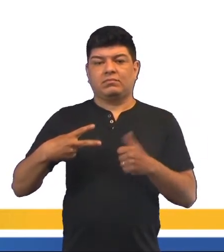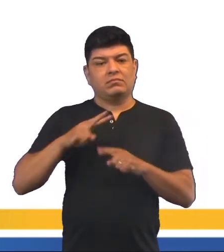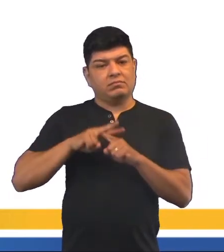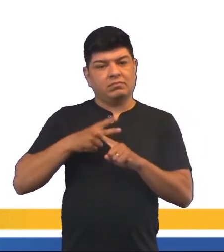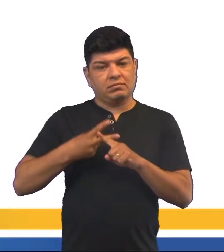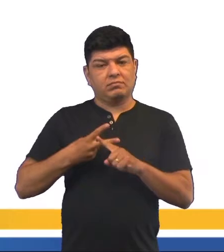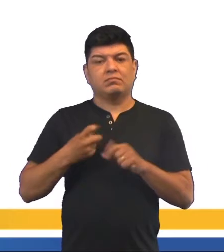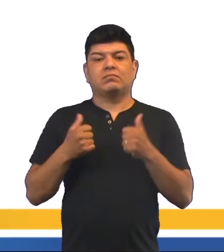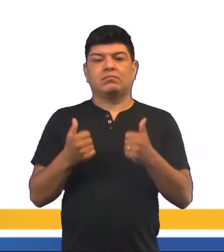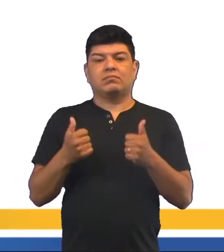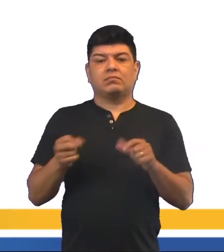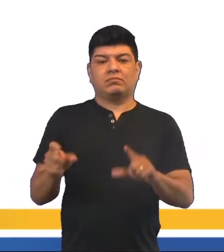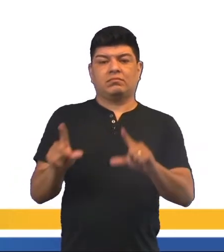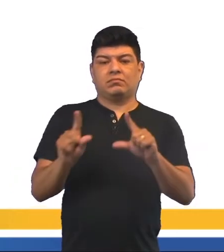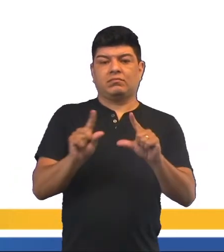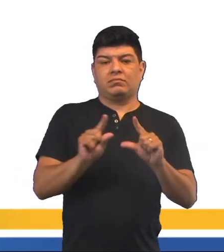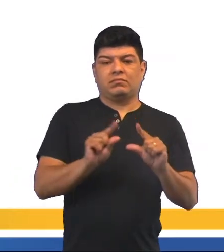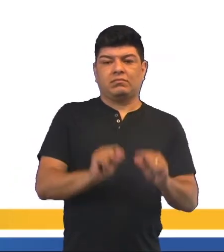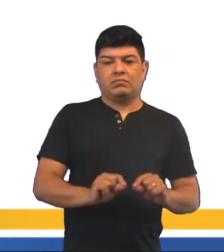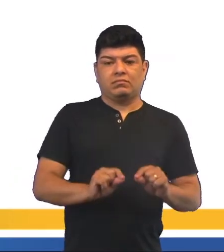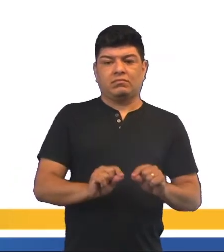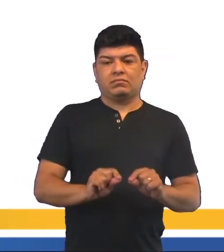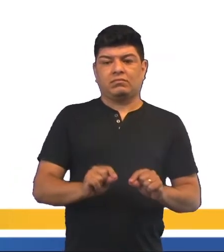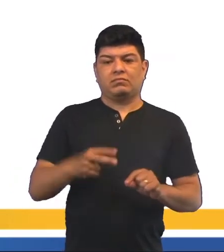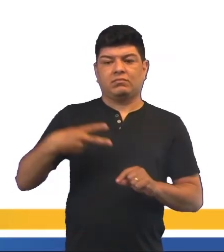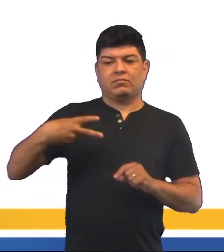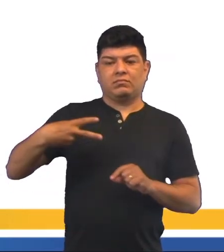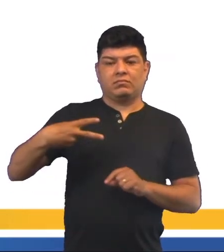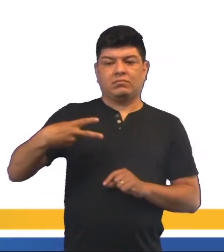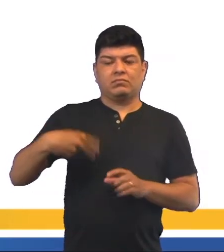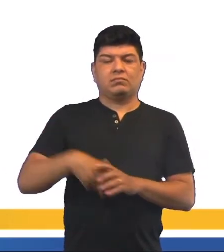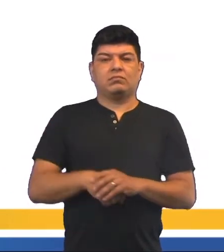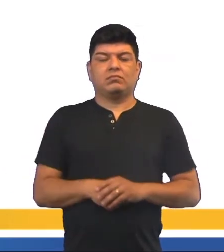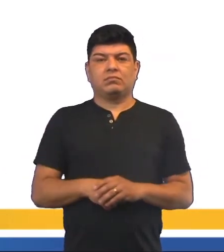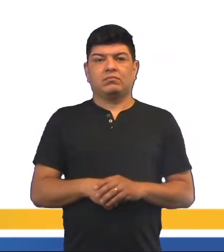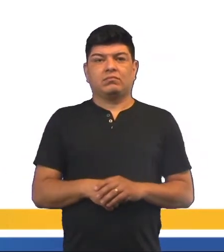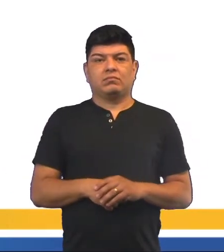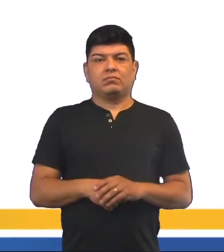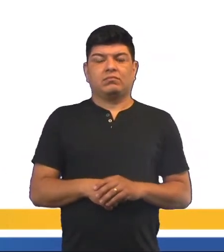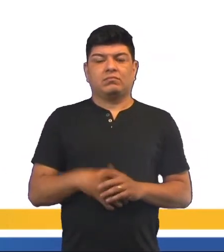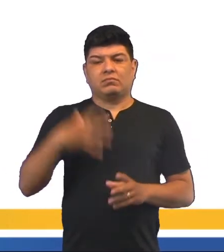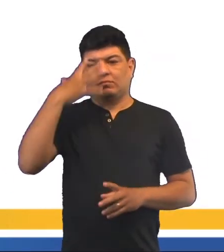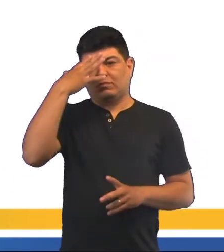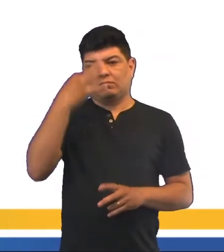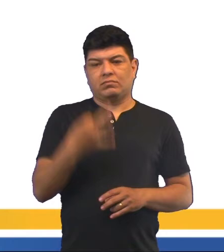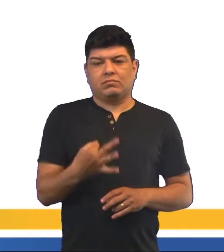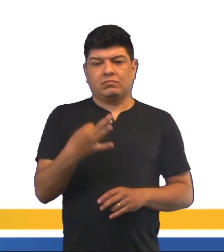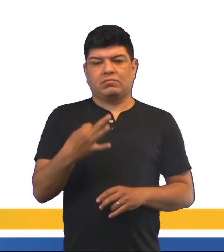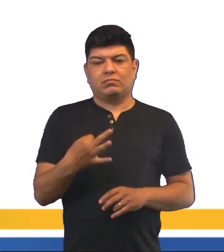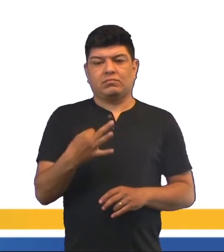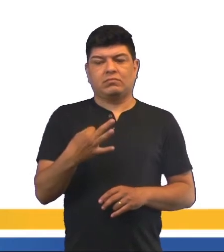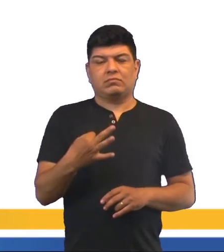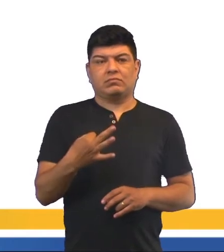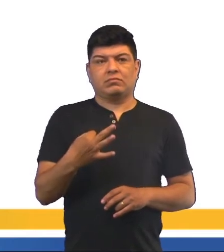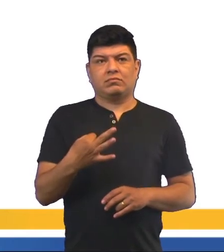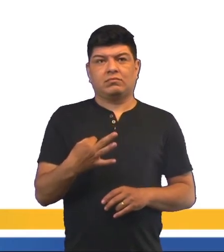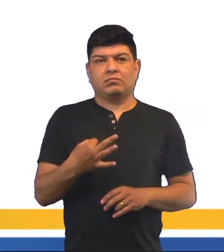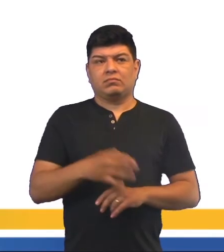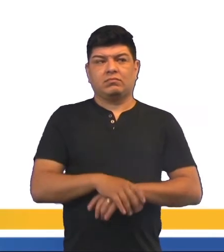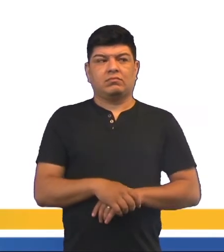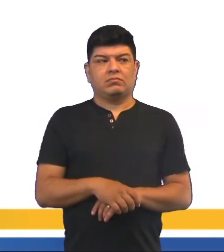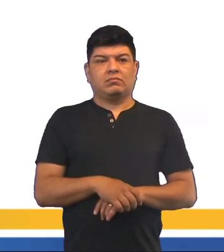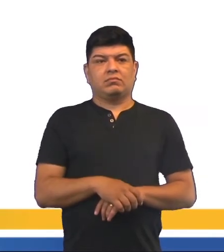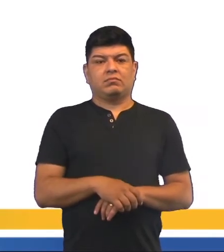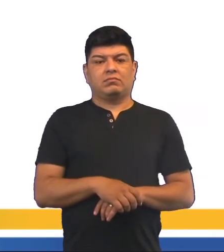né? Ou redução por 2, né? Certinho, ampliada por 2.